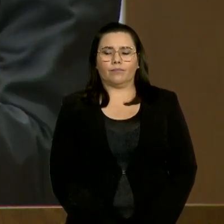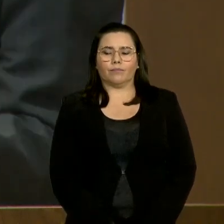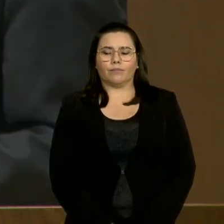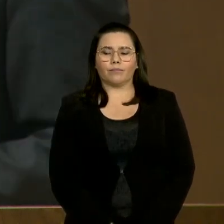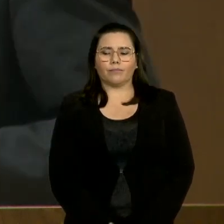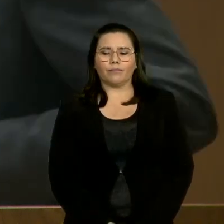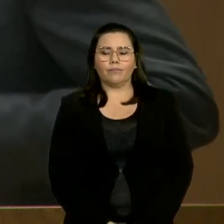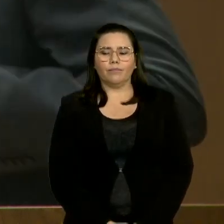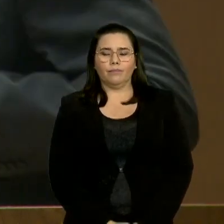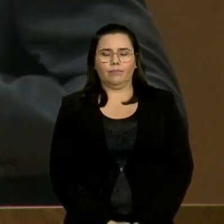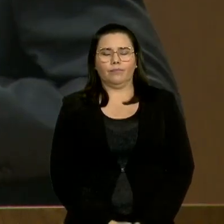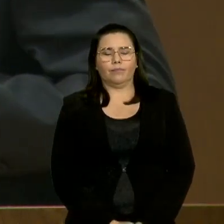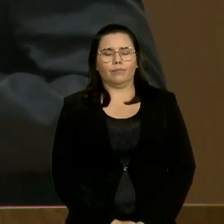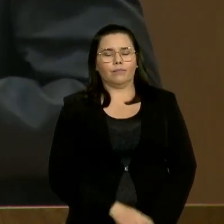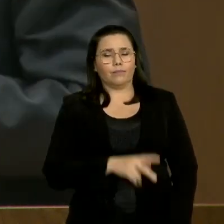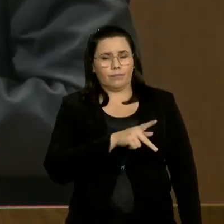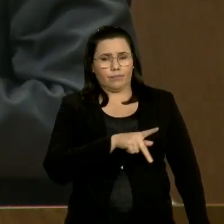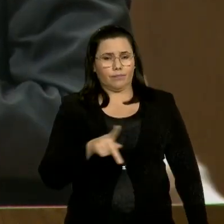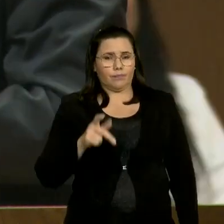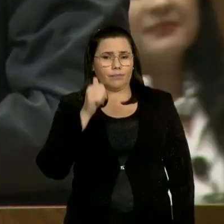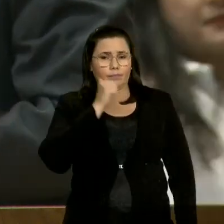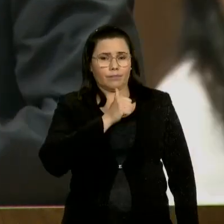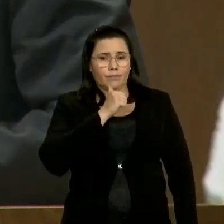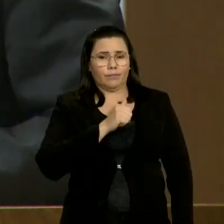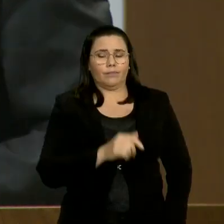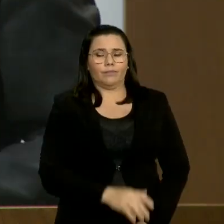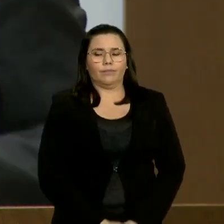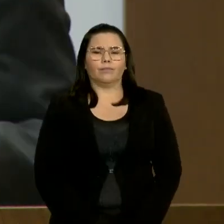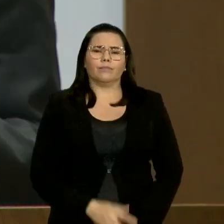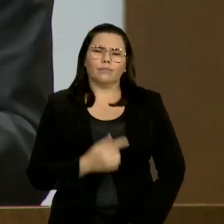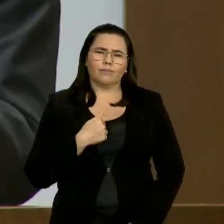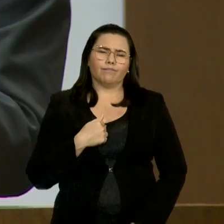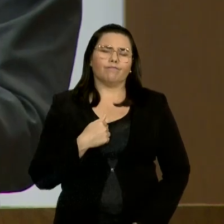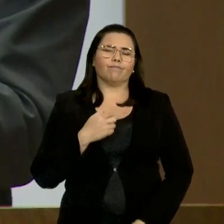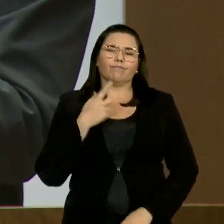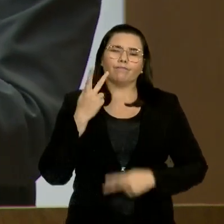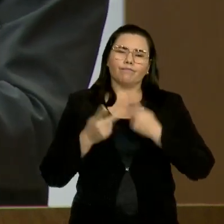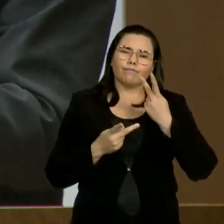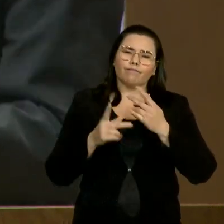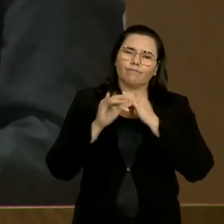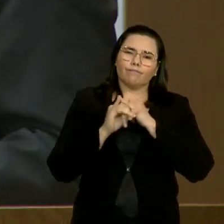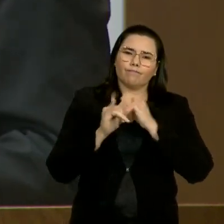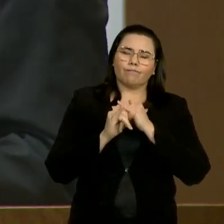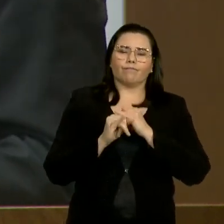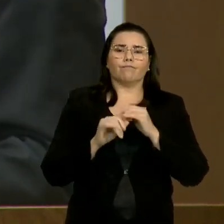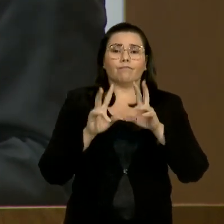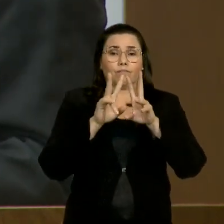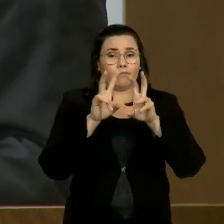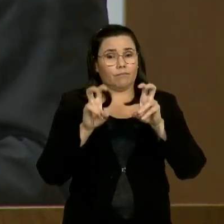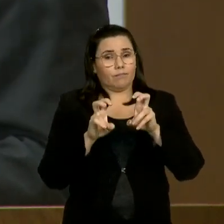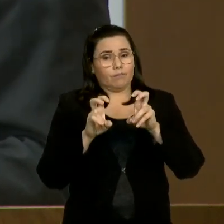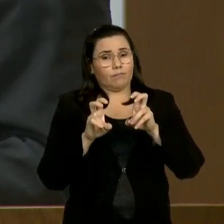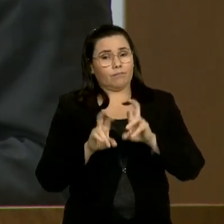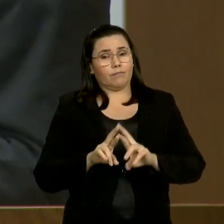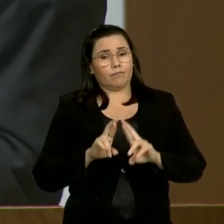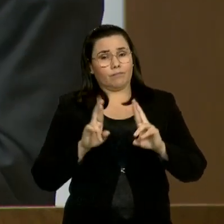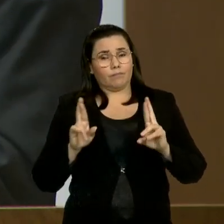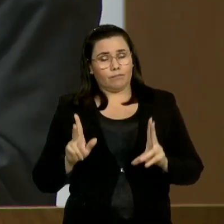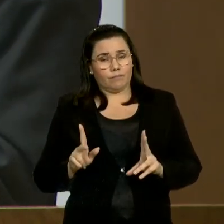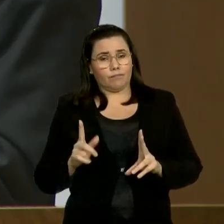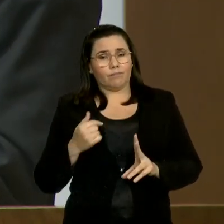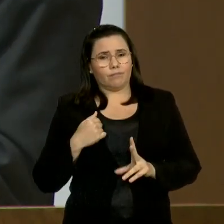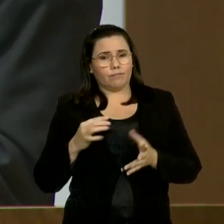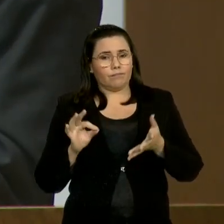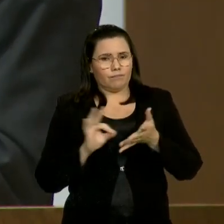senhora presidenta eu ia na verdade tratar de um outro tema Me inscrevi para tratar de um outro